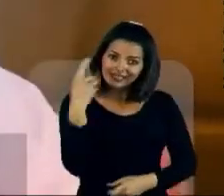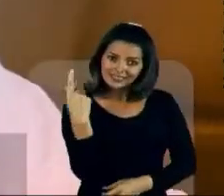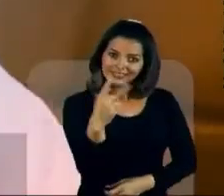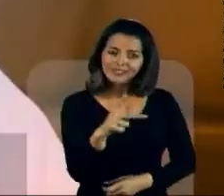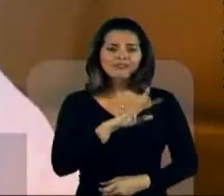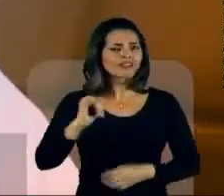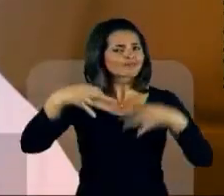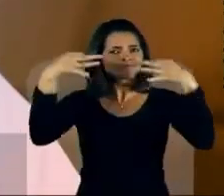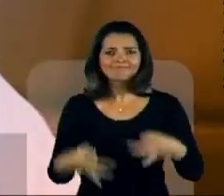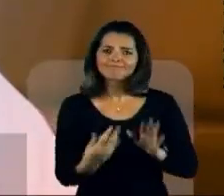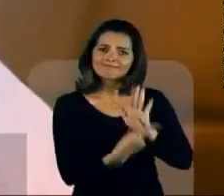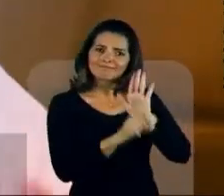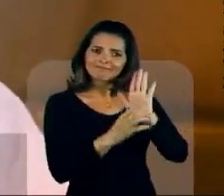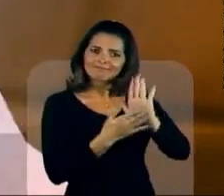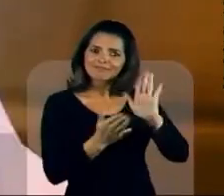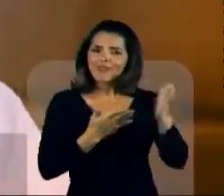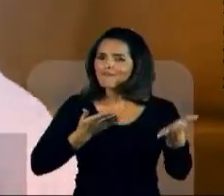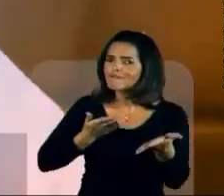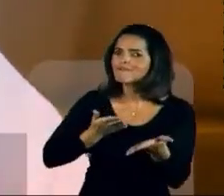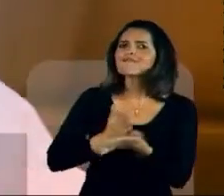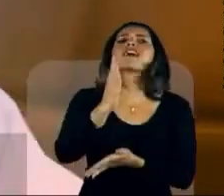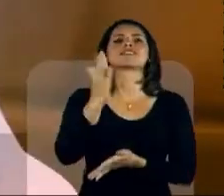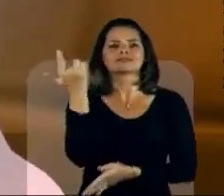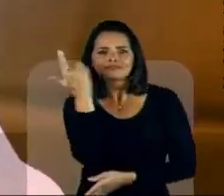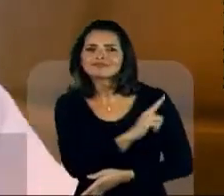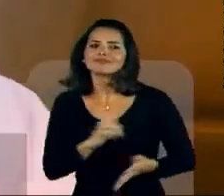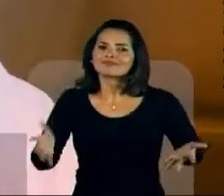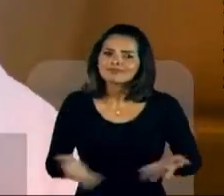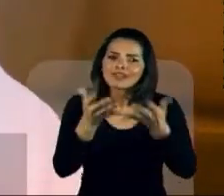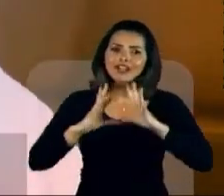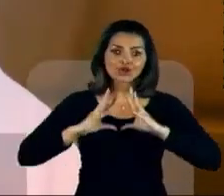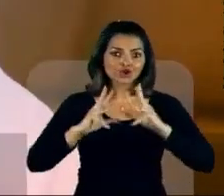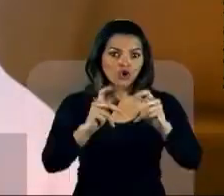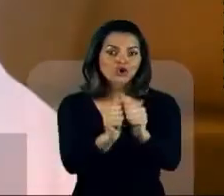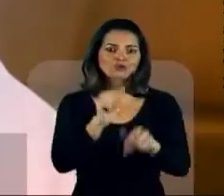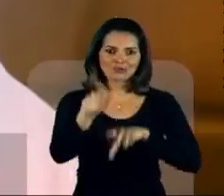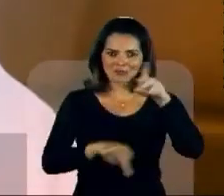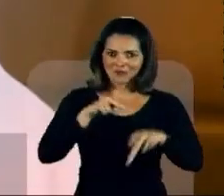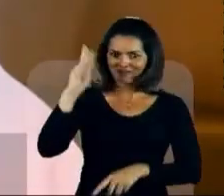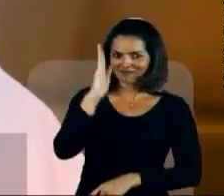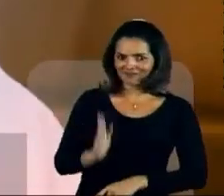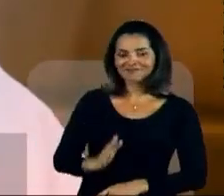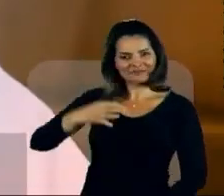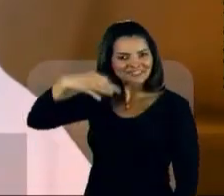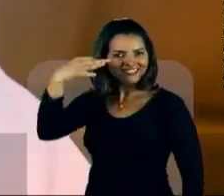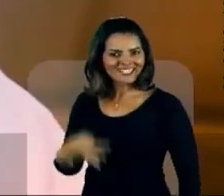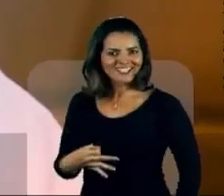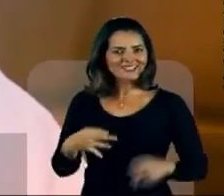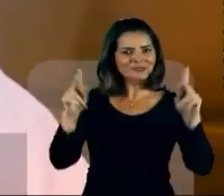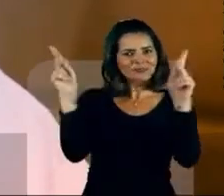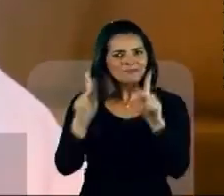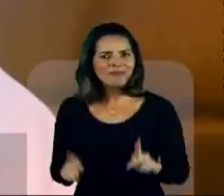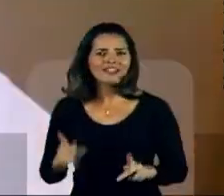seus interesses, é a certeza de projetos passando com mais facilidade para atender a todos os